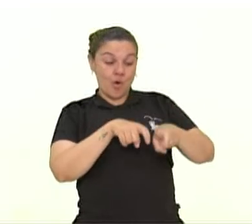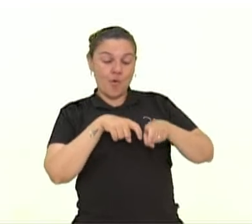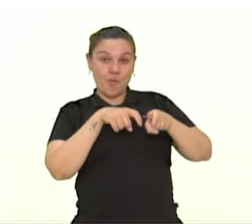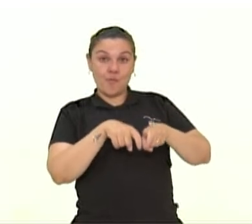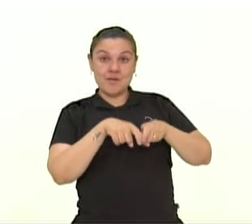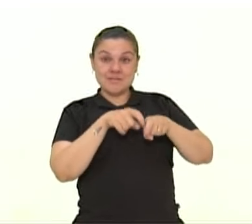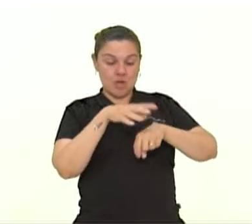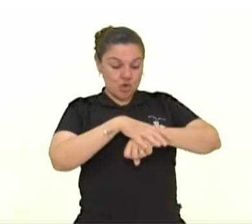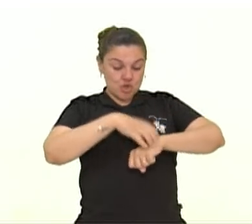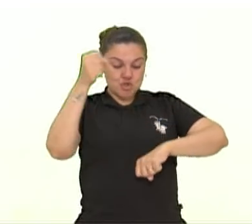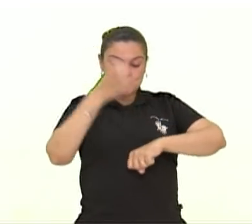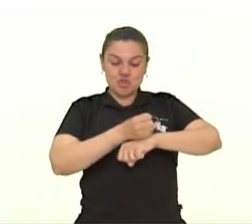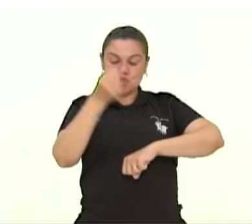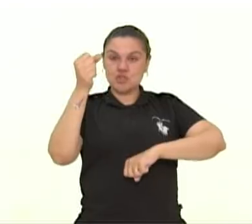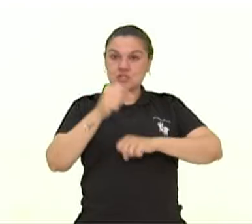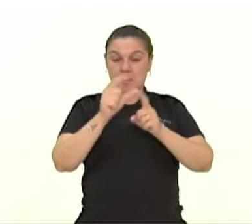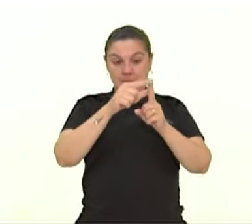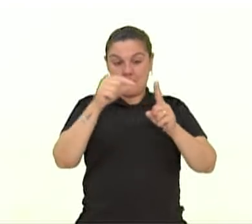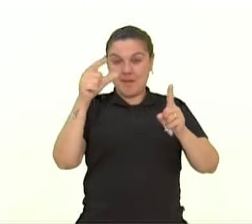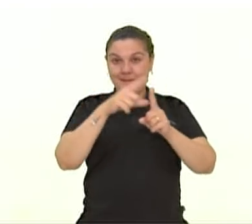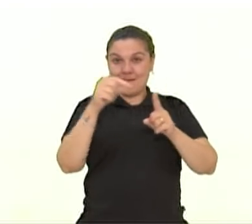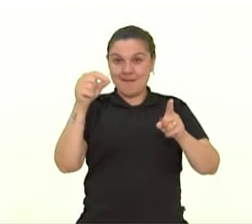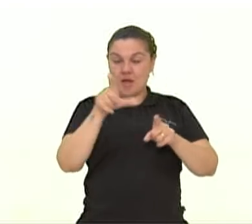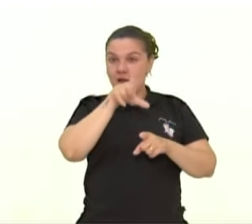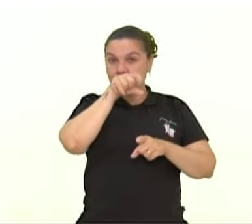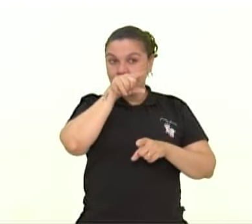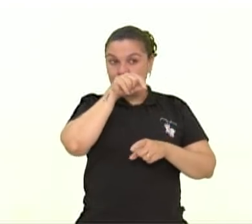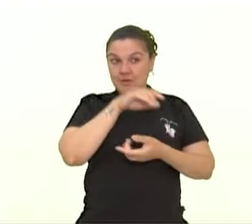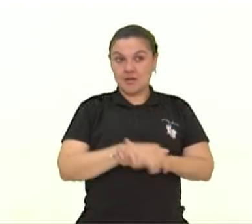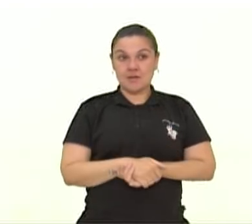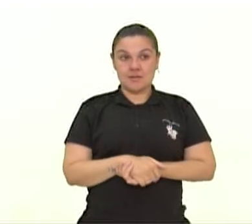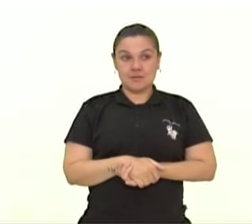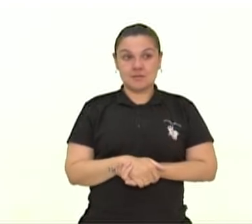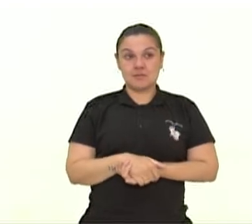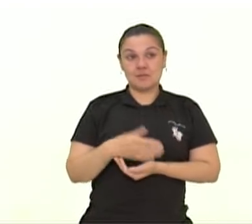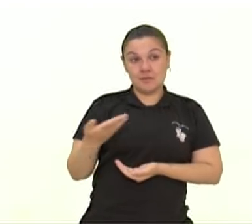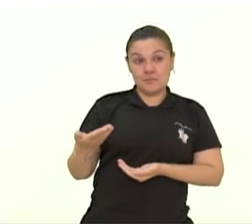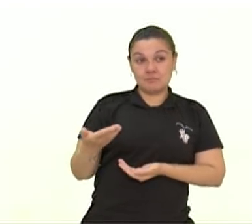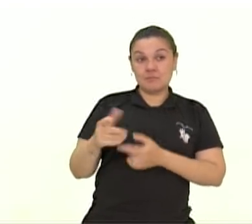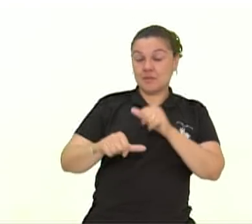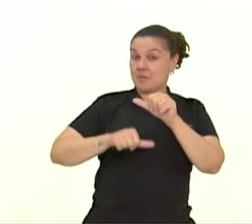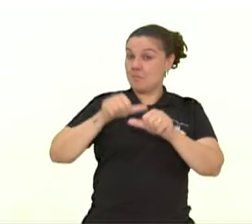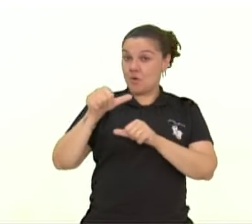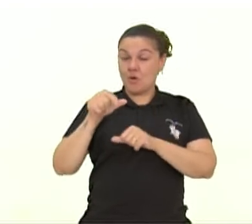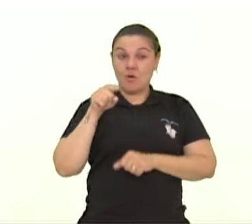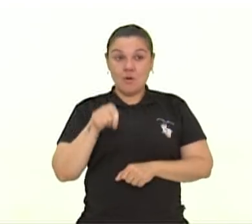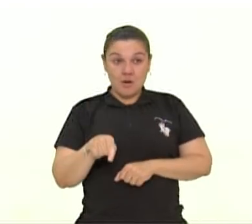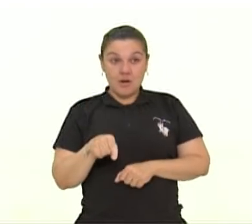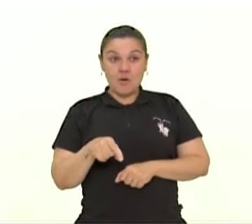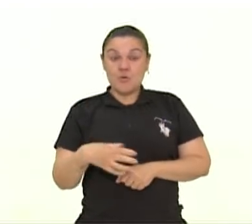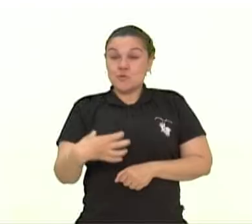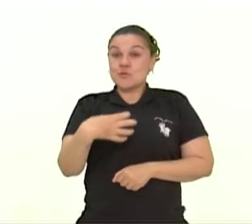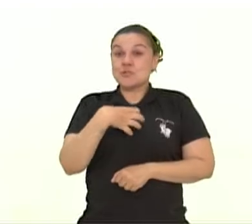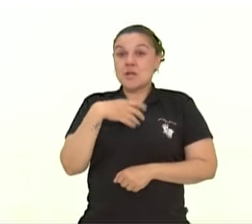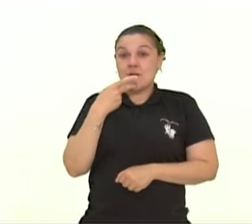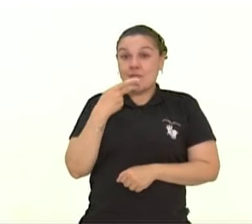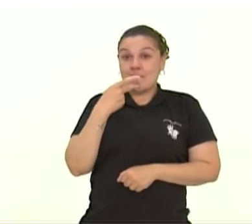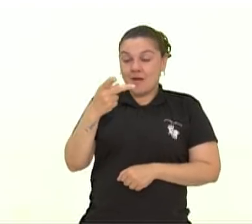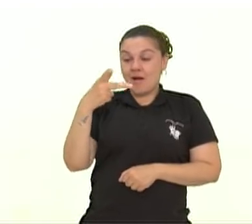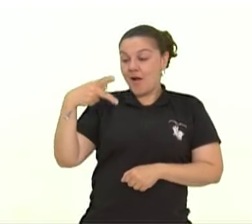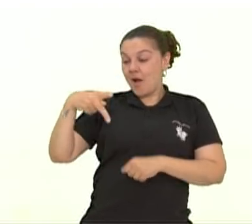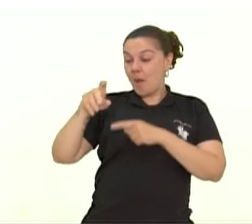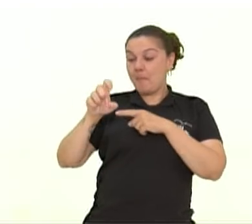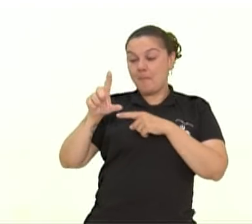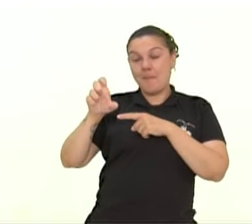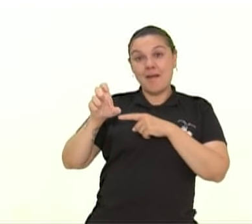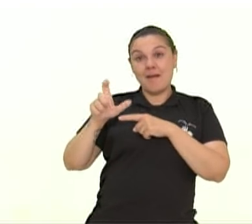as penas do frango. E depois da reforma, o fazendeiro pela o frango. Veja que na forma de falar, o som do E